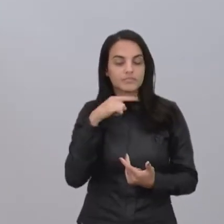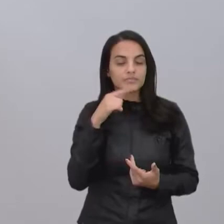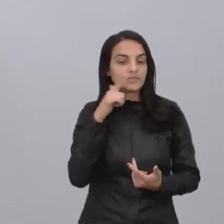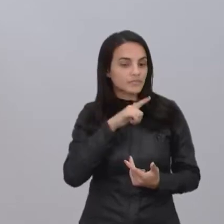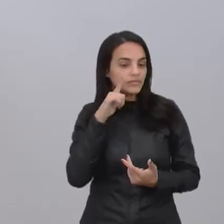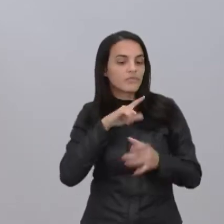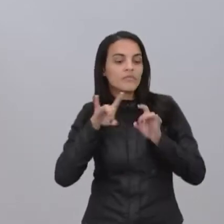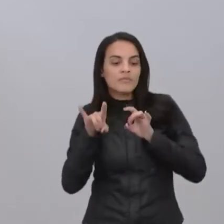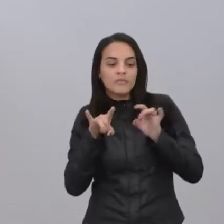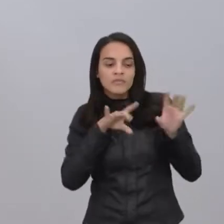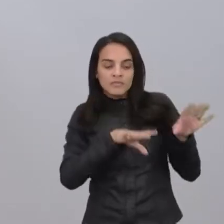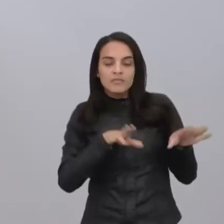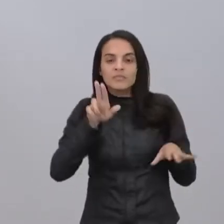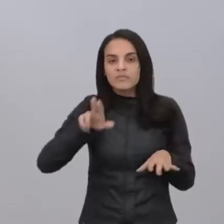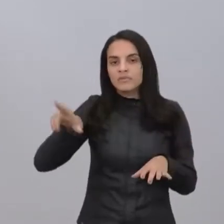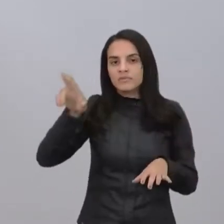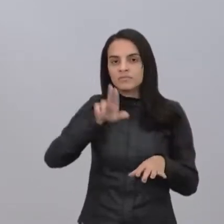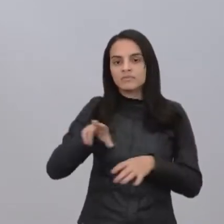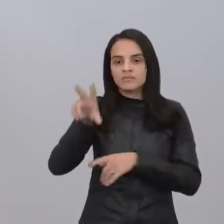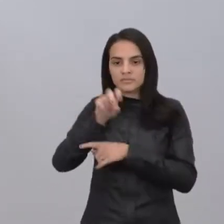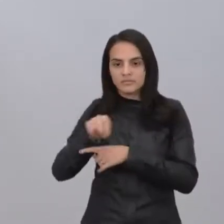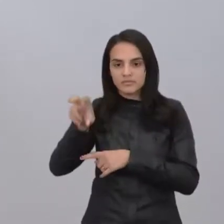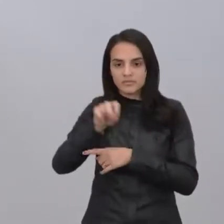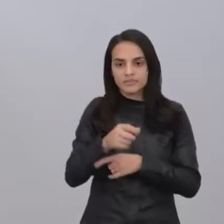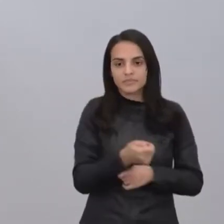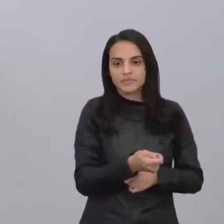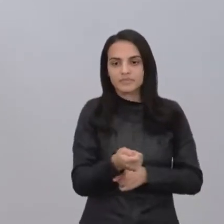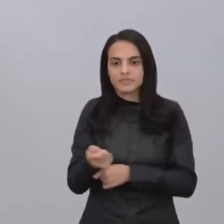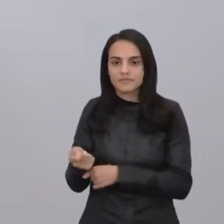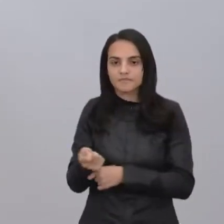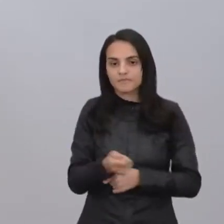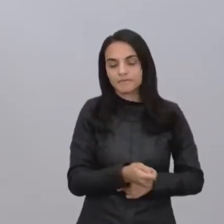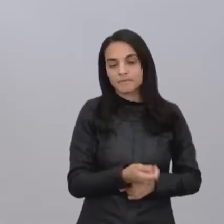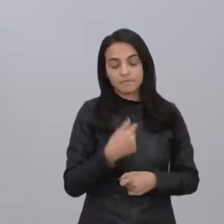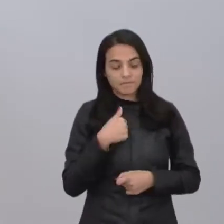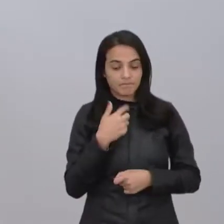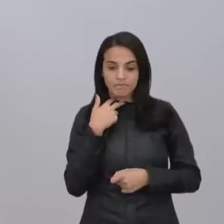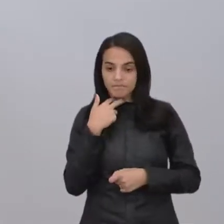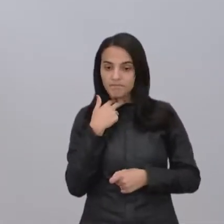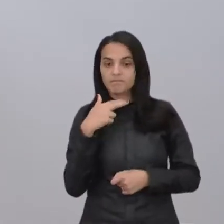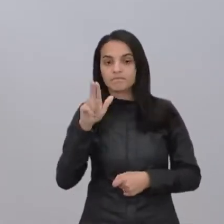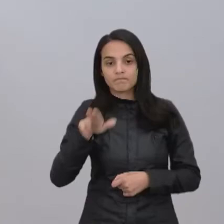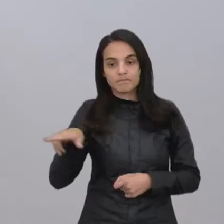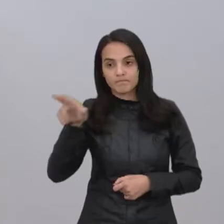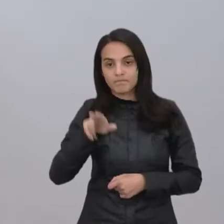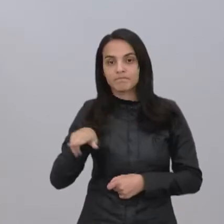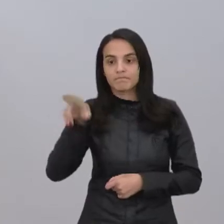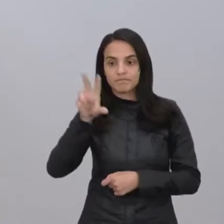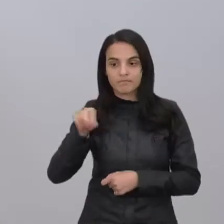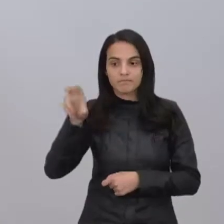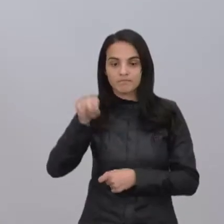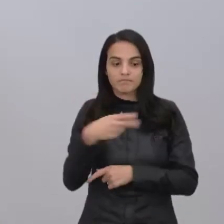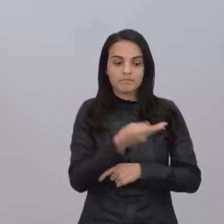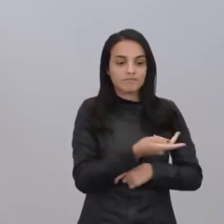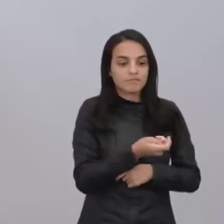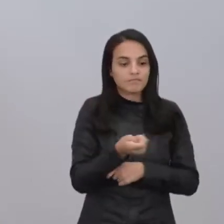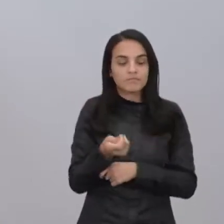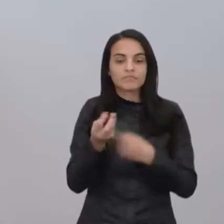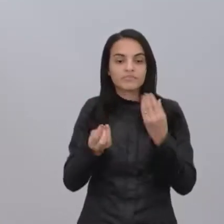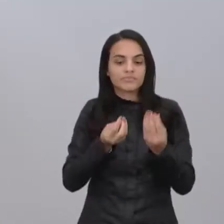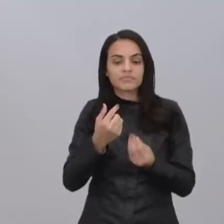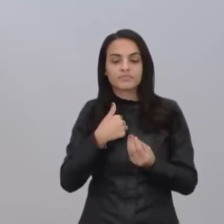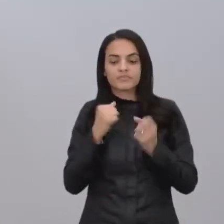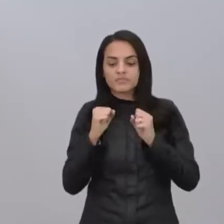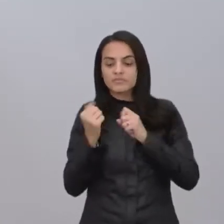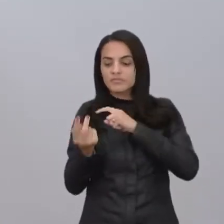o uso desses agrotóxicos. E se eu não posso descartar o uso dos agrotóxicos, como eu posso me proteger para que